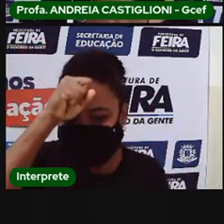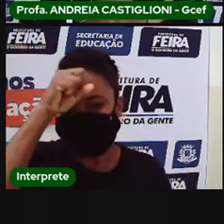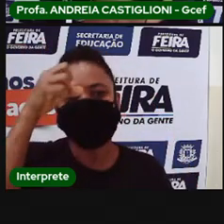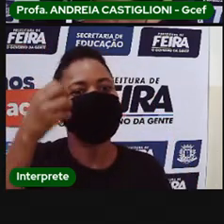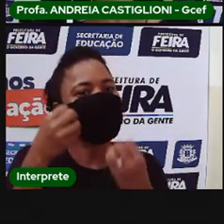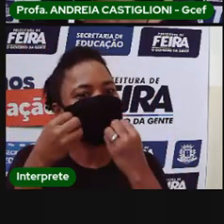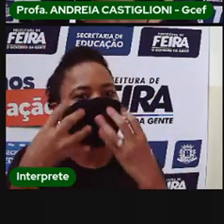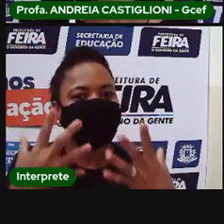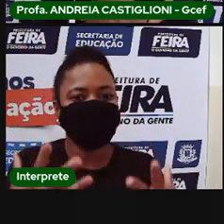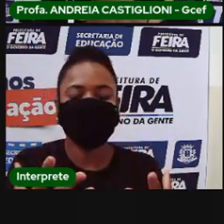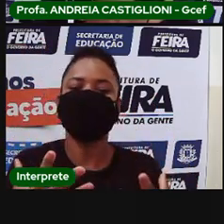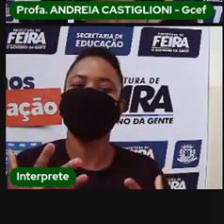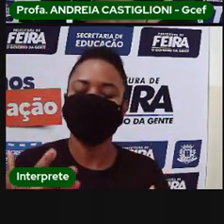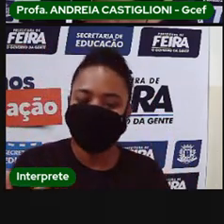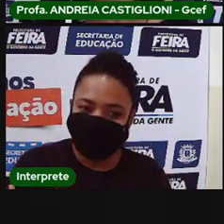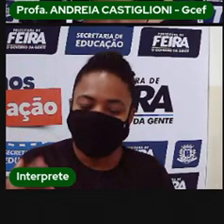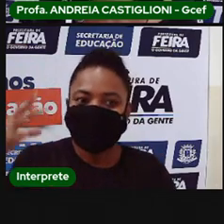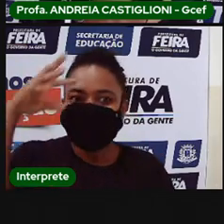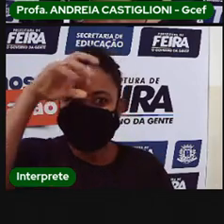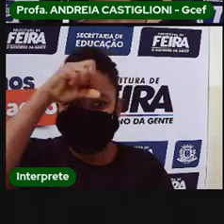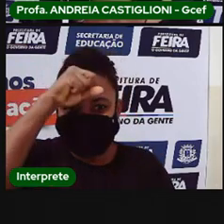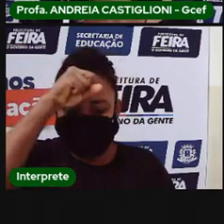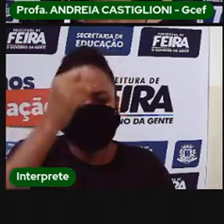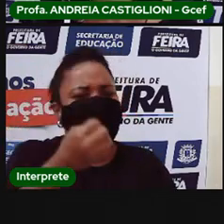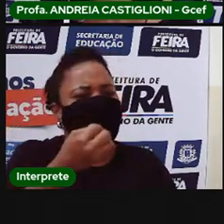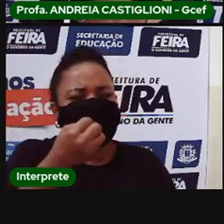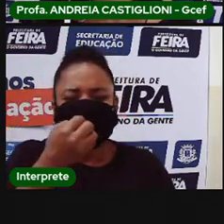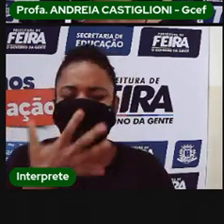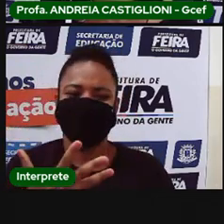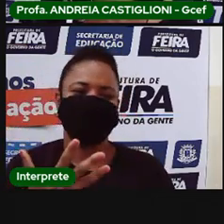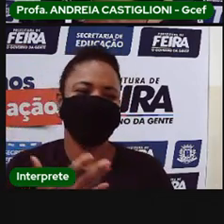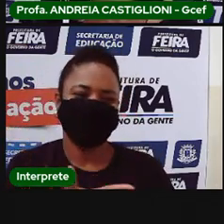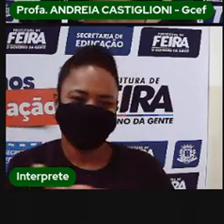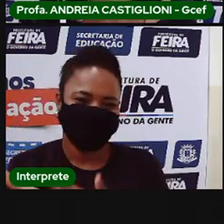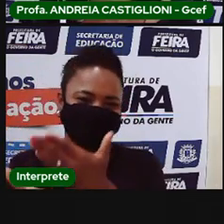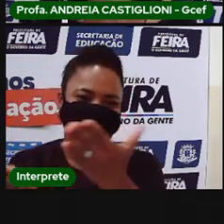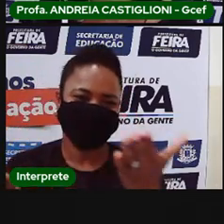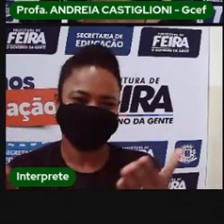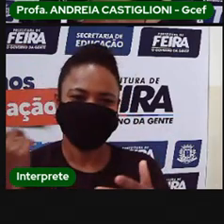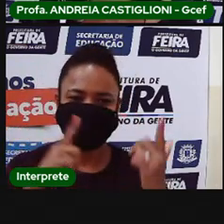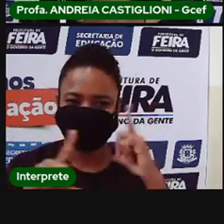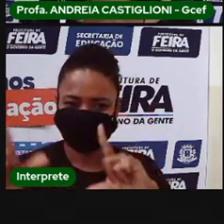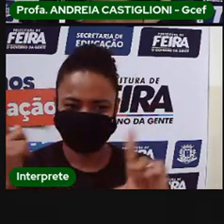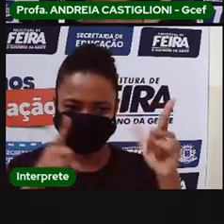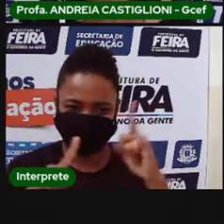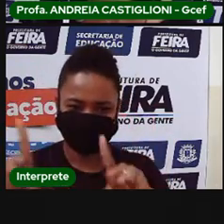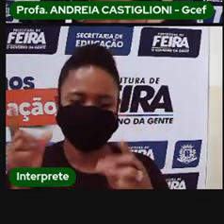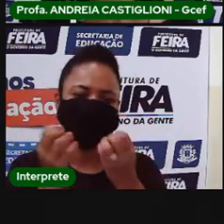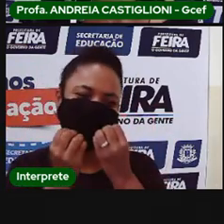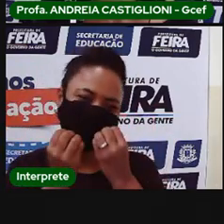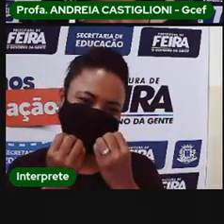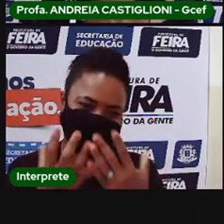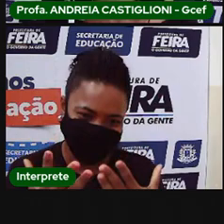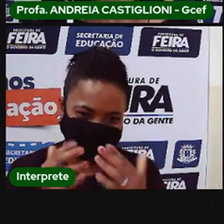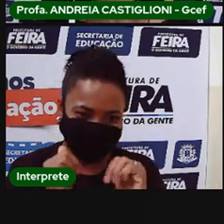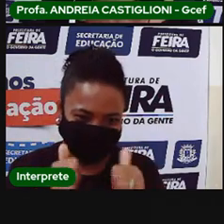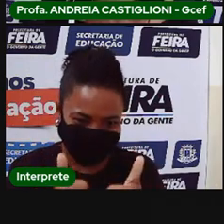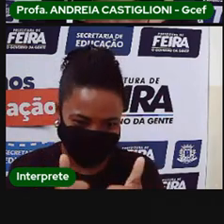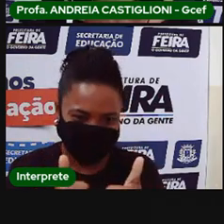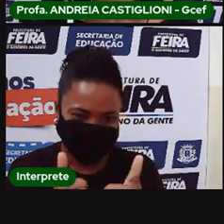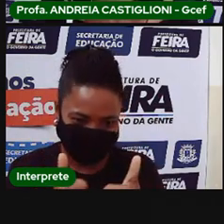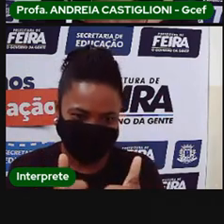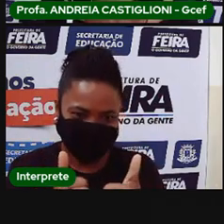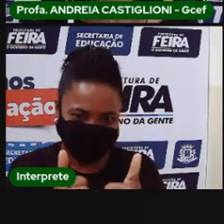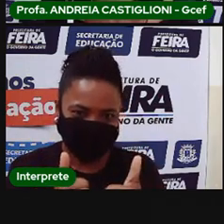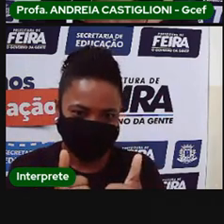cheia de saberes. E que bom que vocês estão podendo levar isso aí na mochila de vocês, tá bom? Vamos lá, que a gente agora ainda